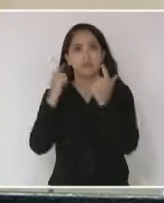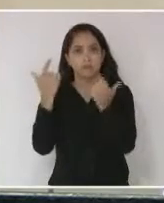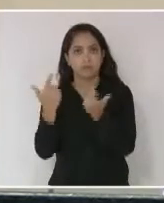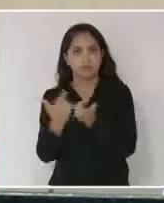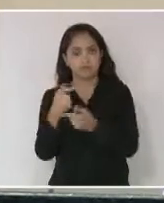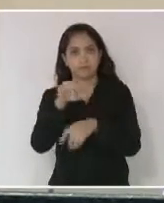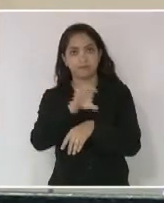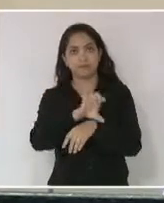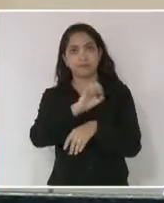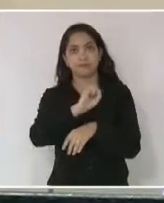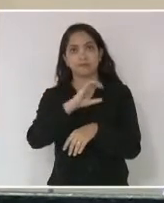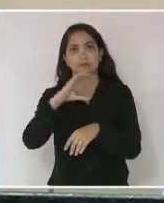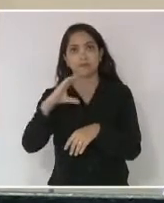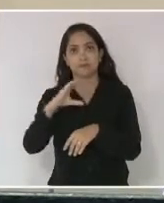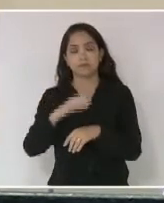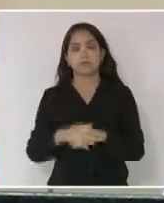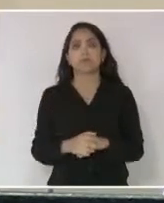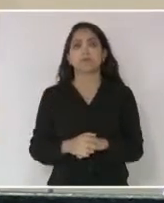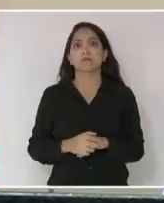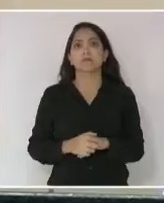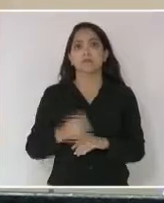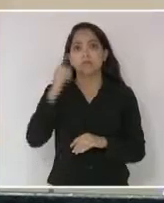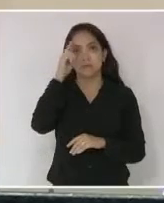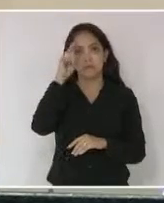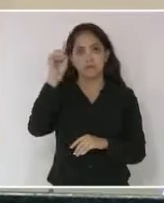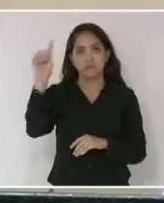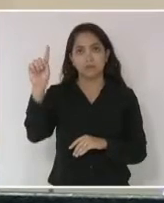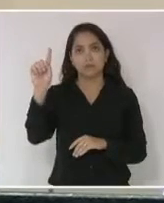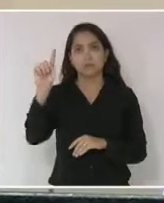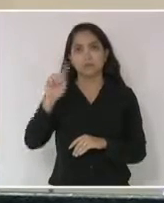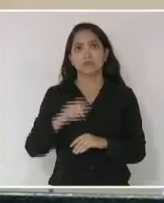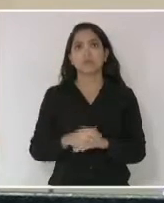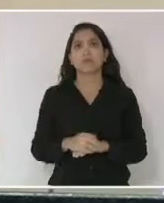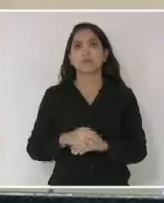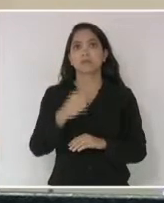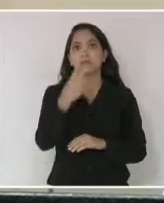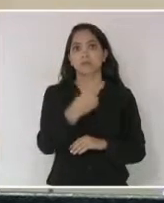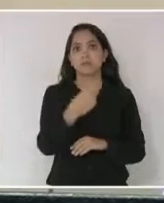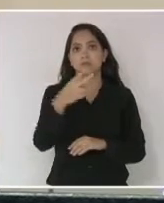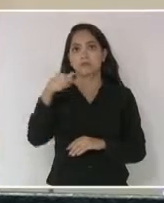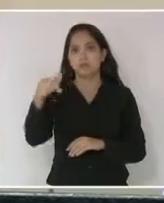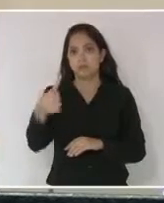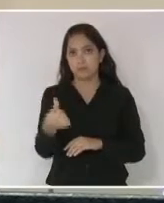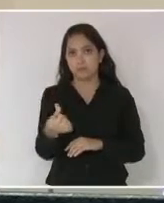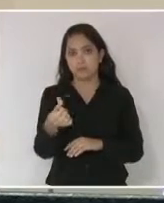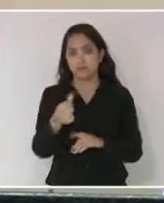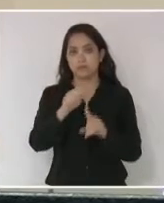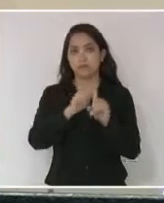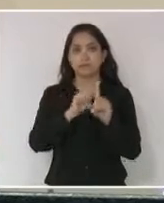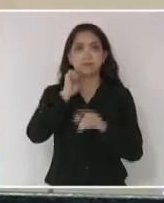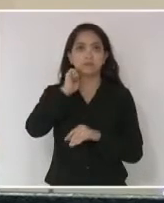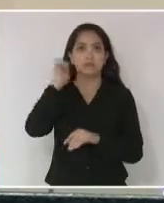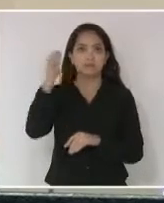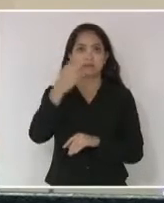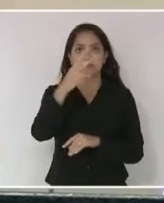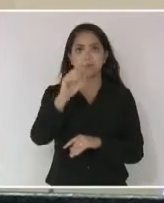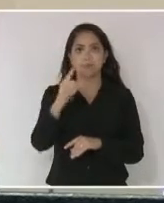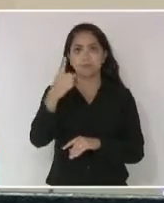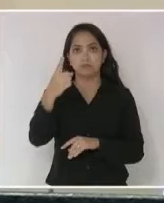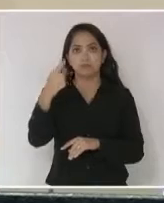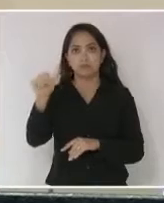legislativa do estado de santa catarina realizada em 26 de abril de 2008 à